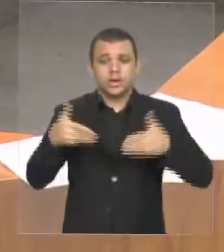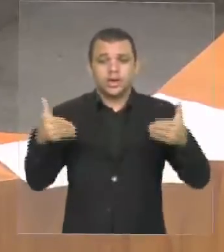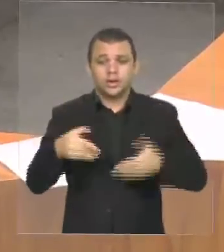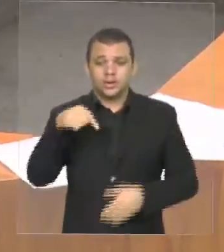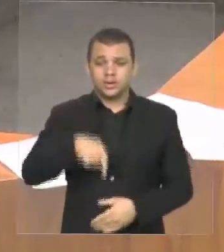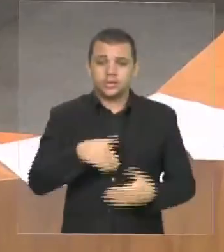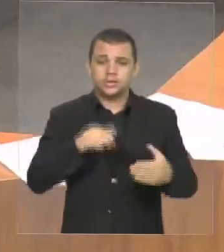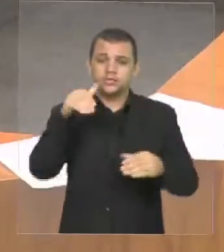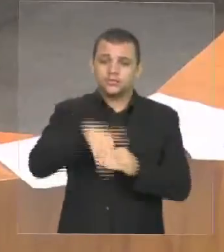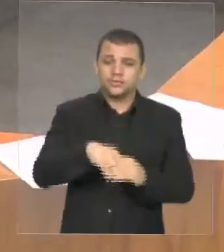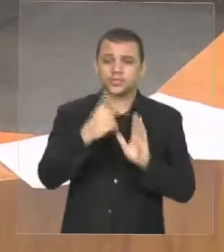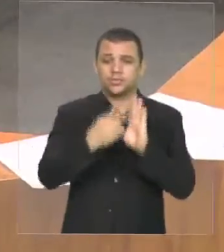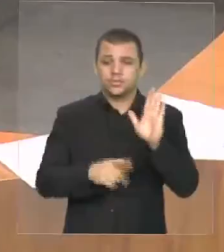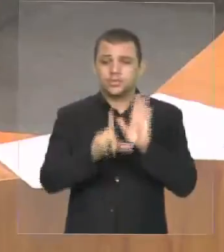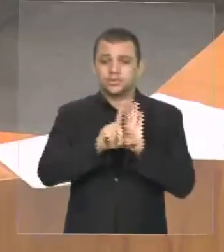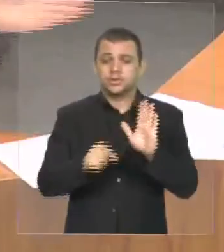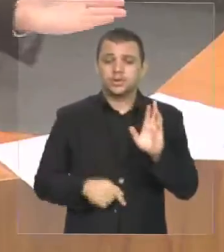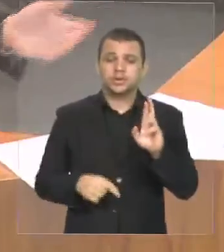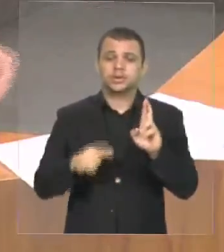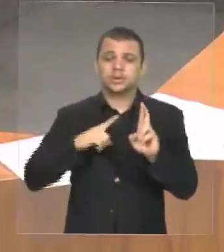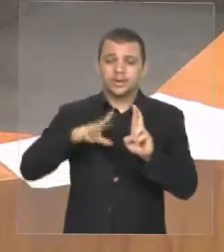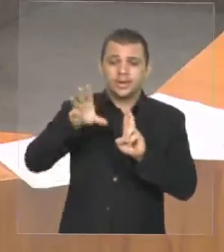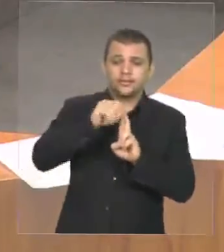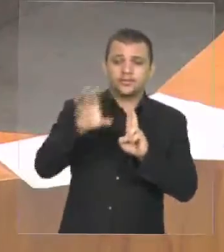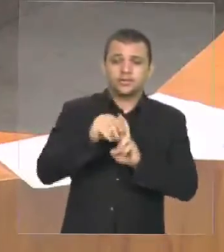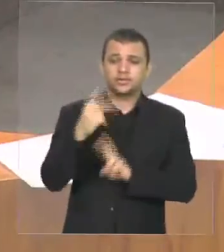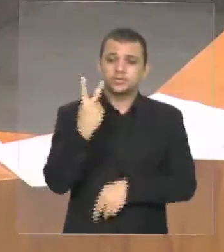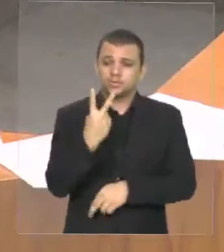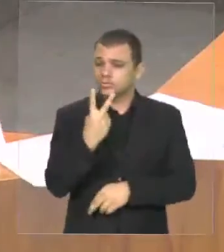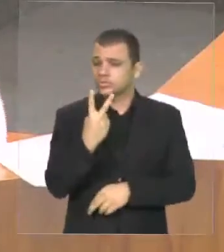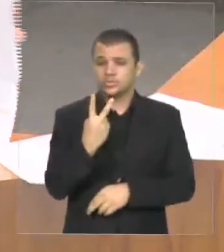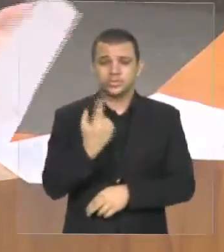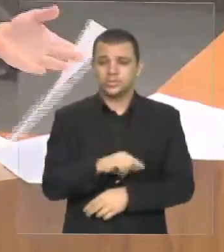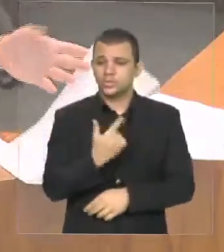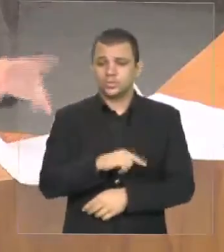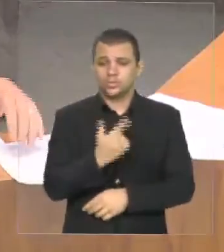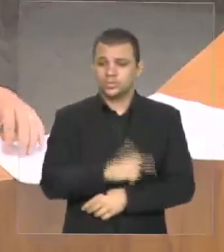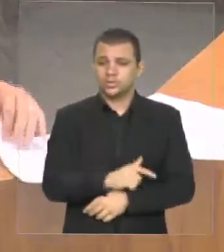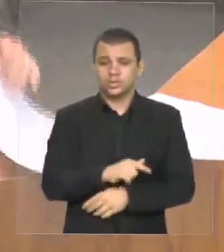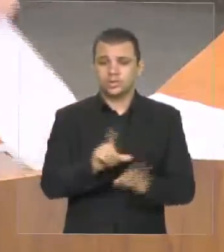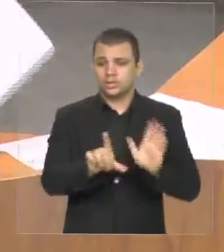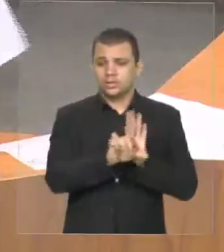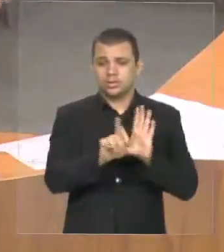votar um projeto de lei com 2 dispositivos que não existem no nosso ordenamento jurídico.